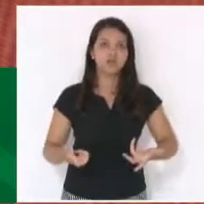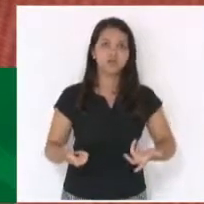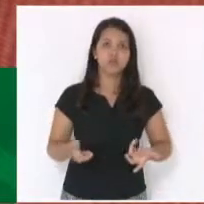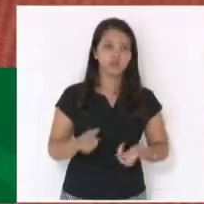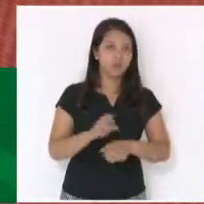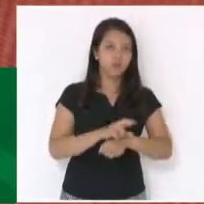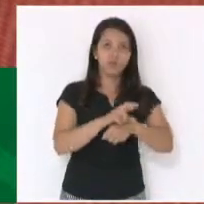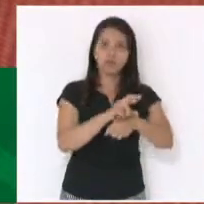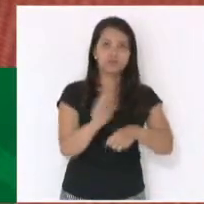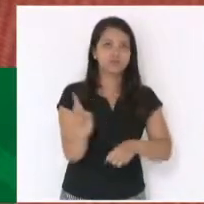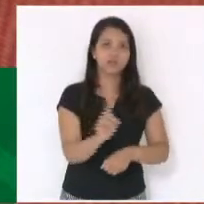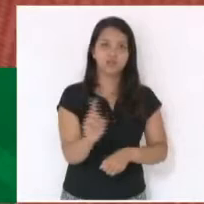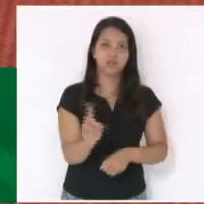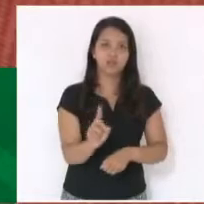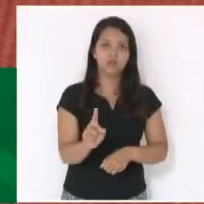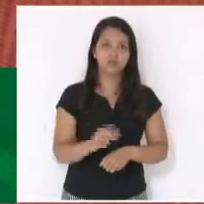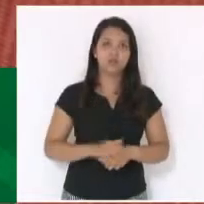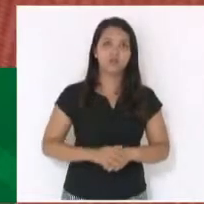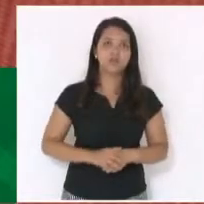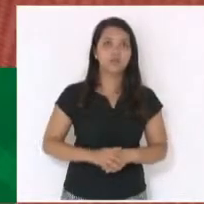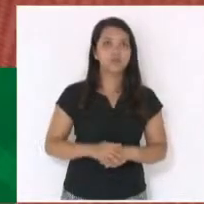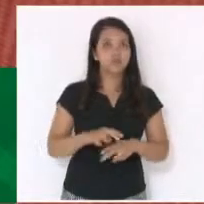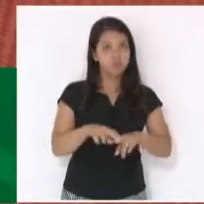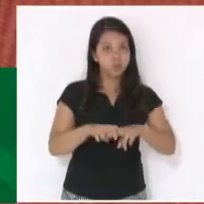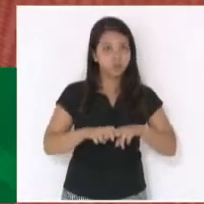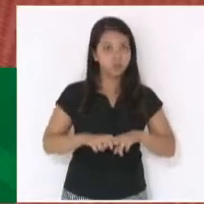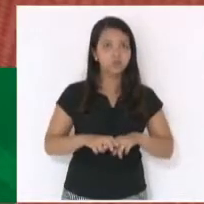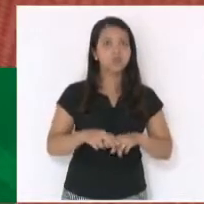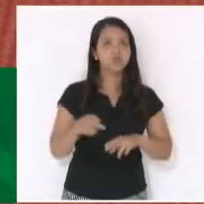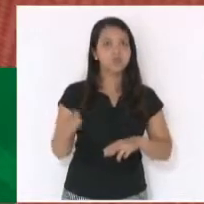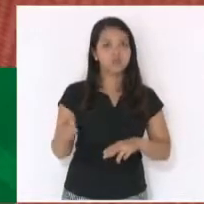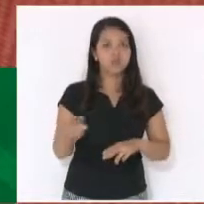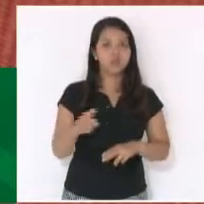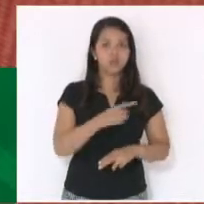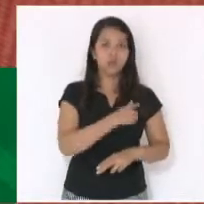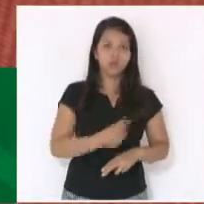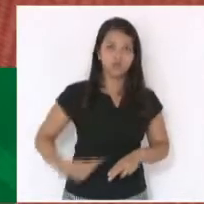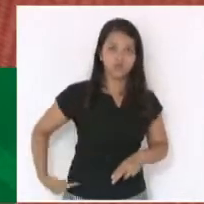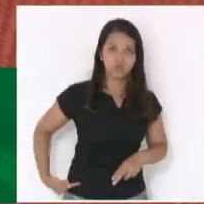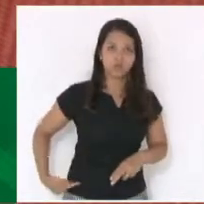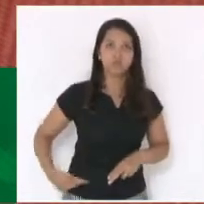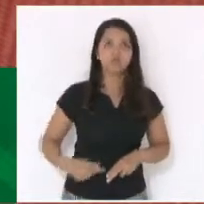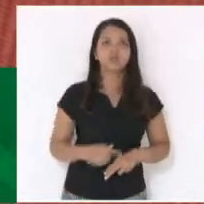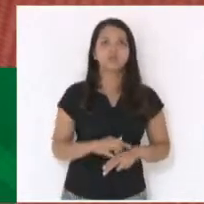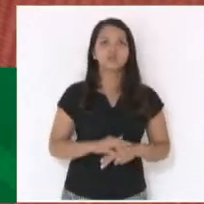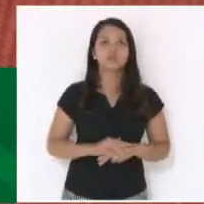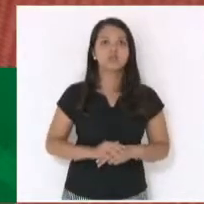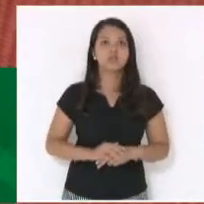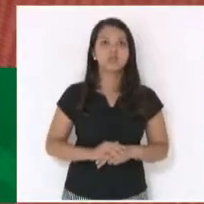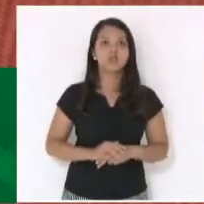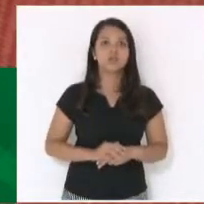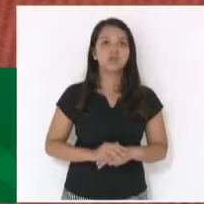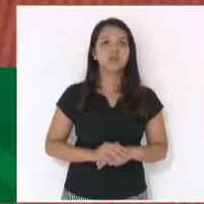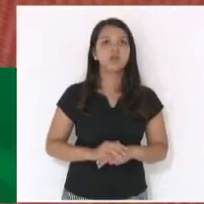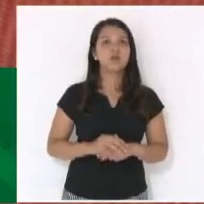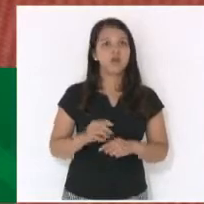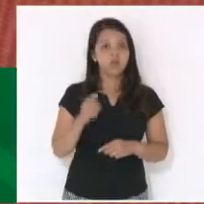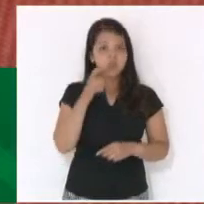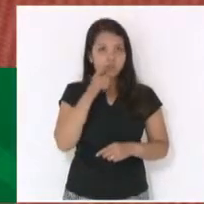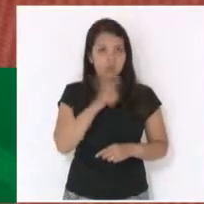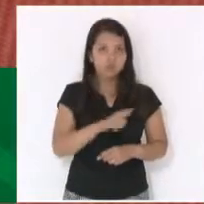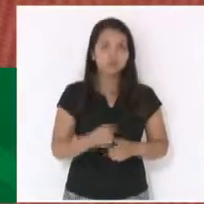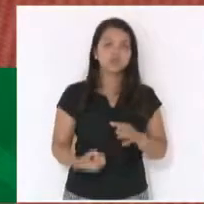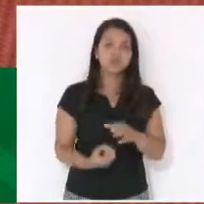isso aí que está sendo falado por isso o iminente o Governador Luiz Henrique da Silveira conseguiu implantar